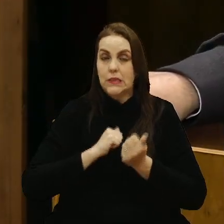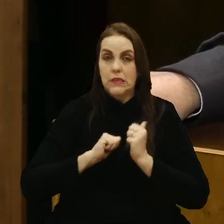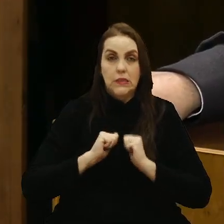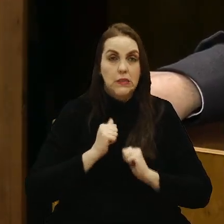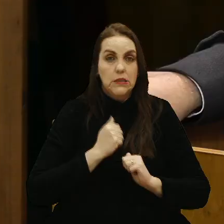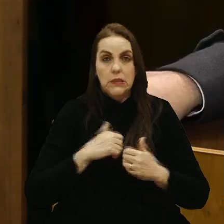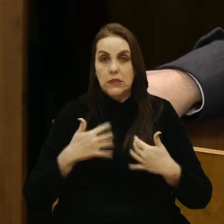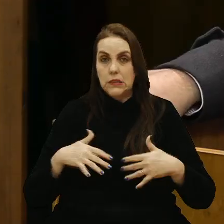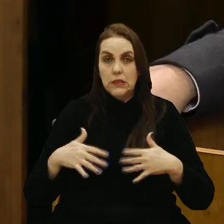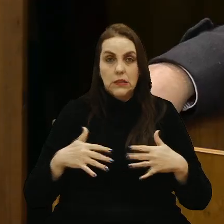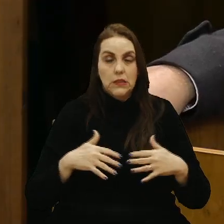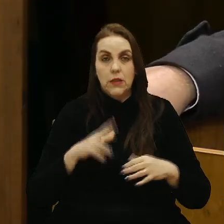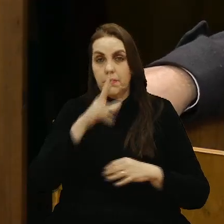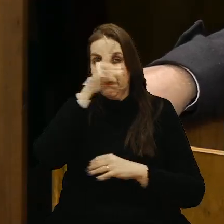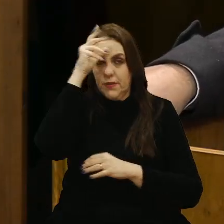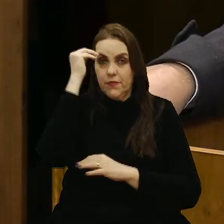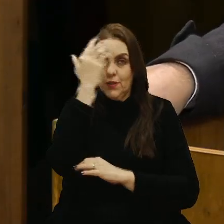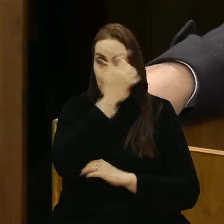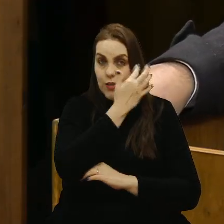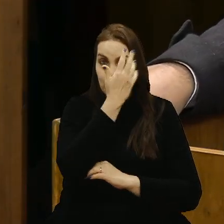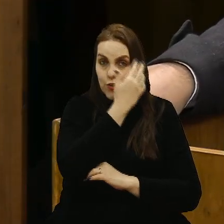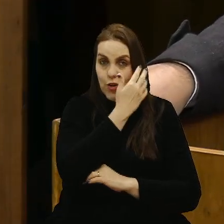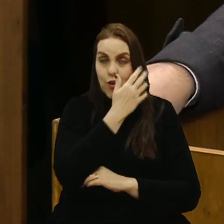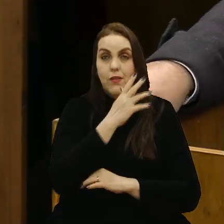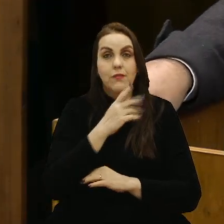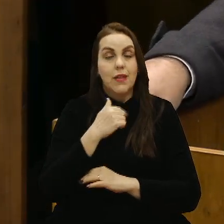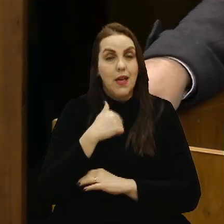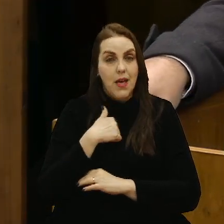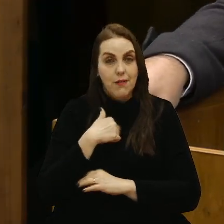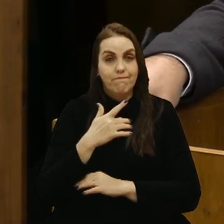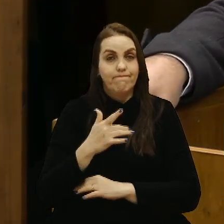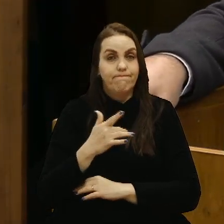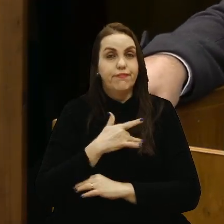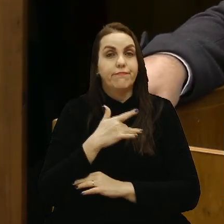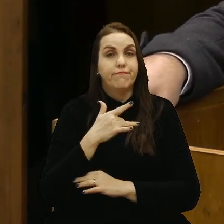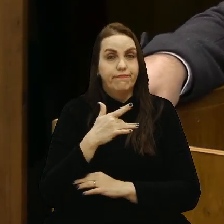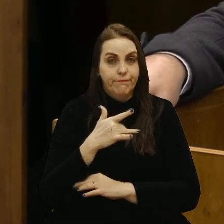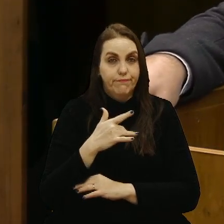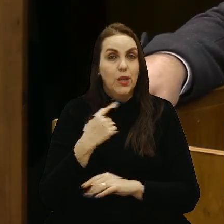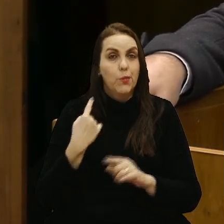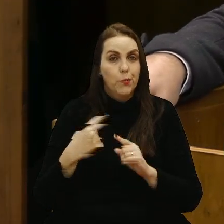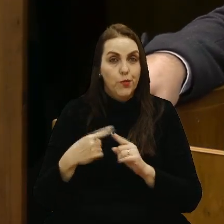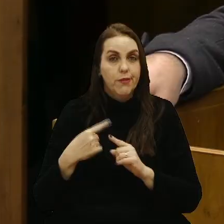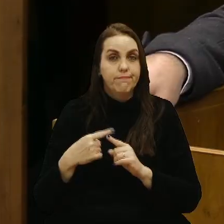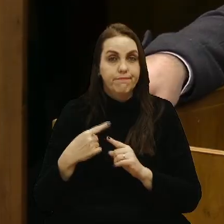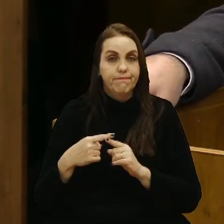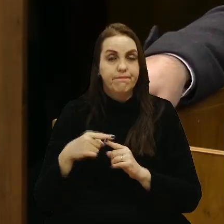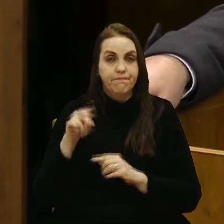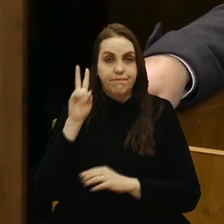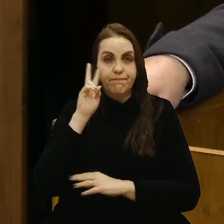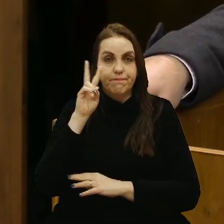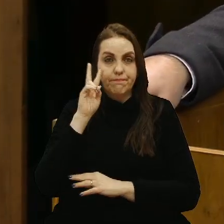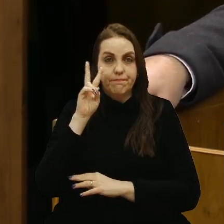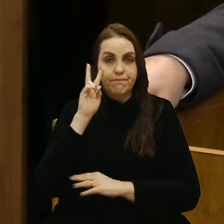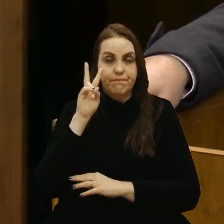Adiló, e isso me bate muito forte, assim, porque eu